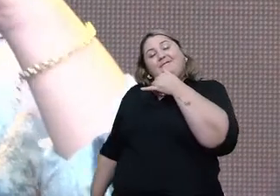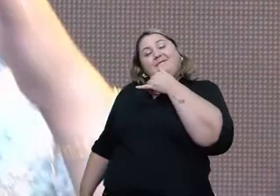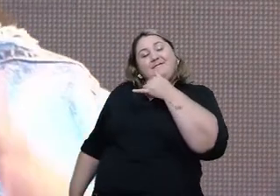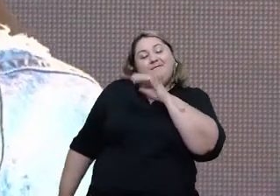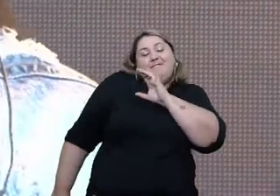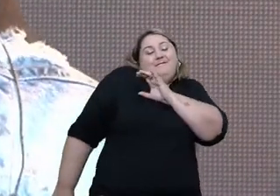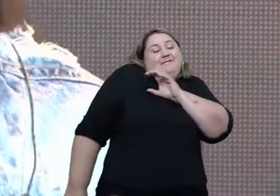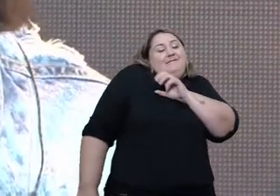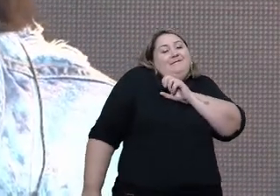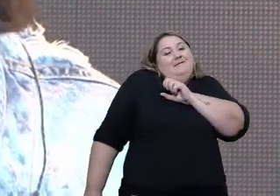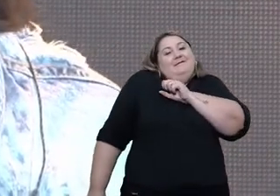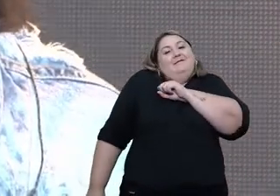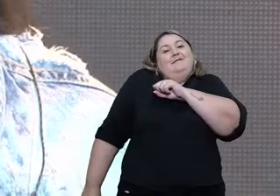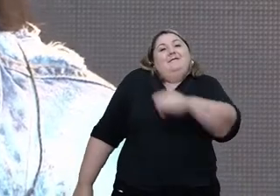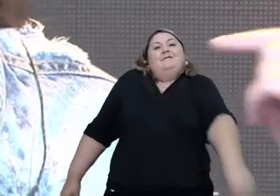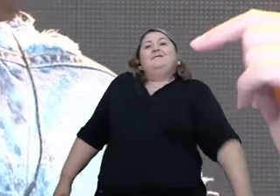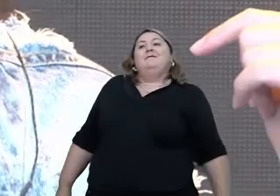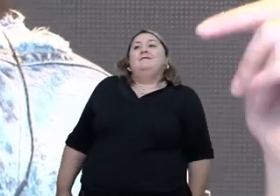Que pena,